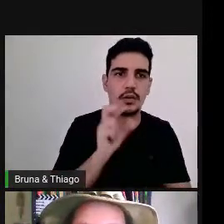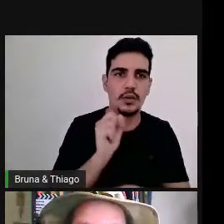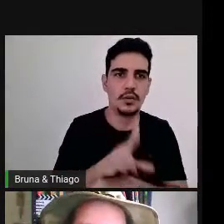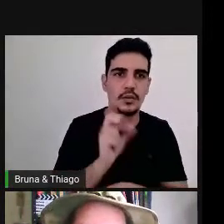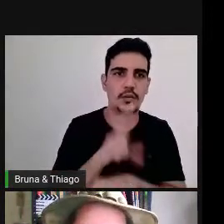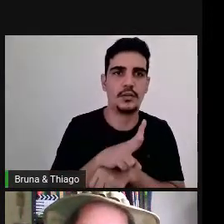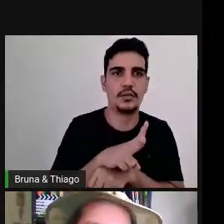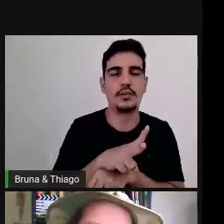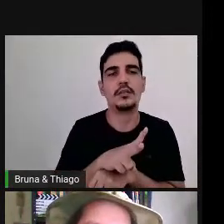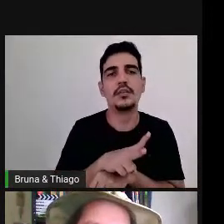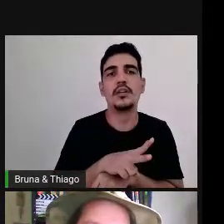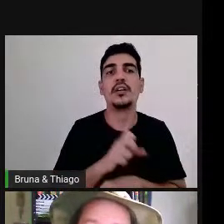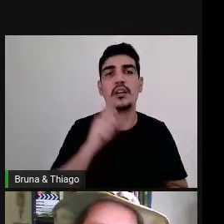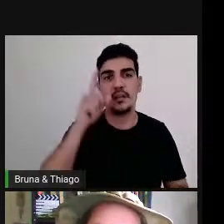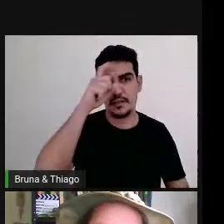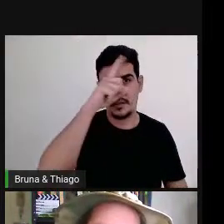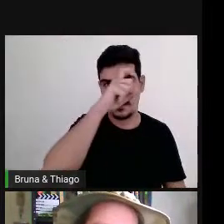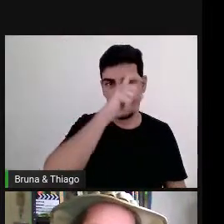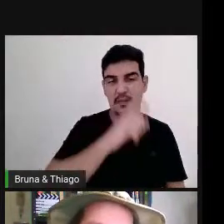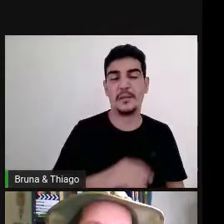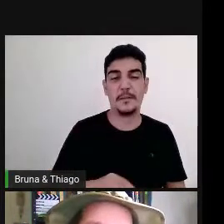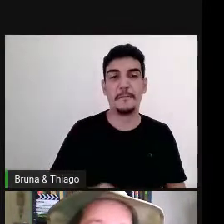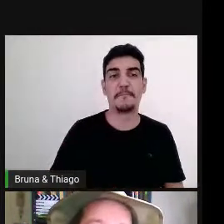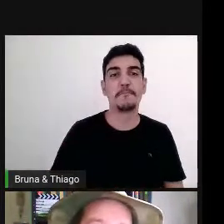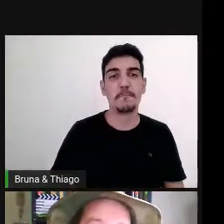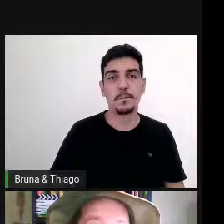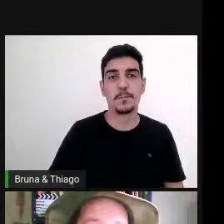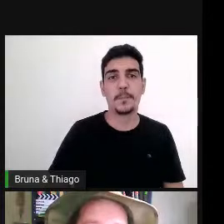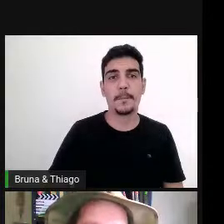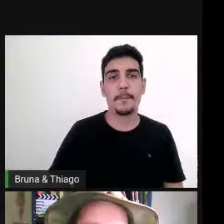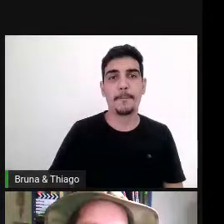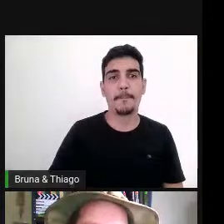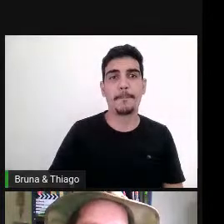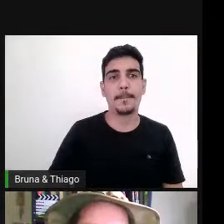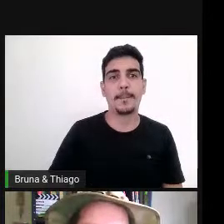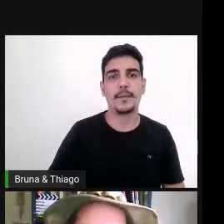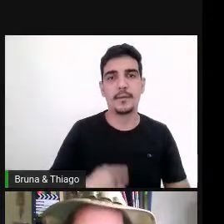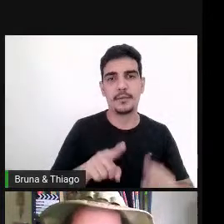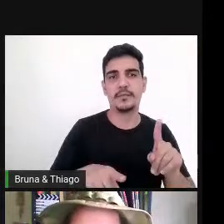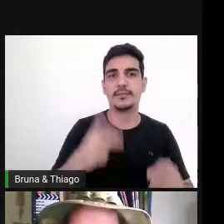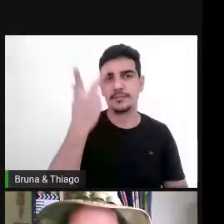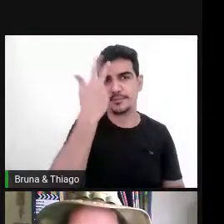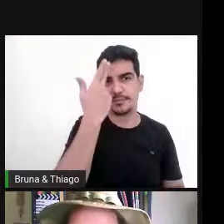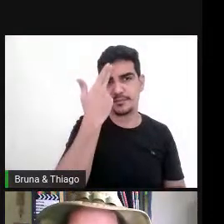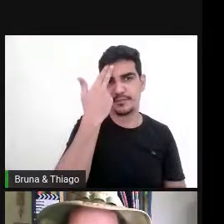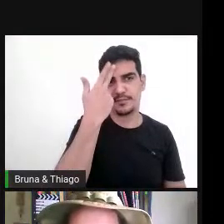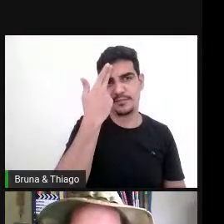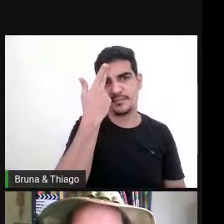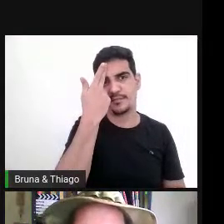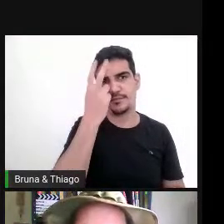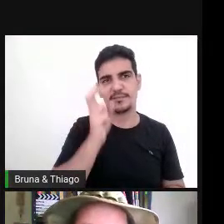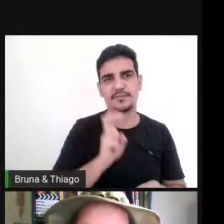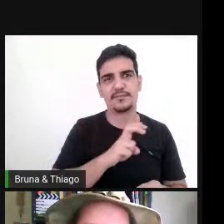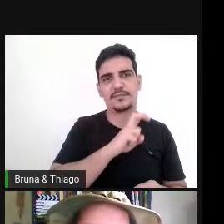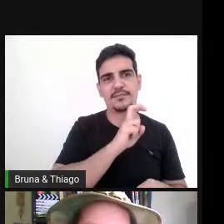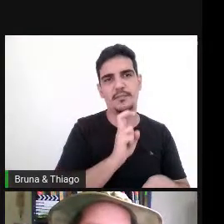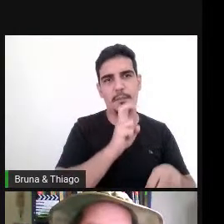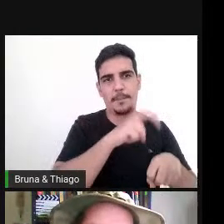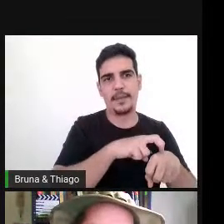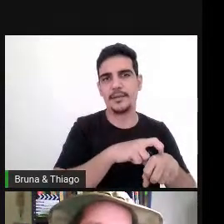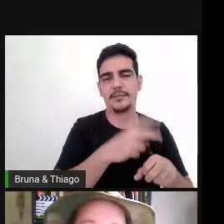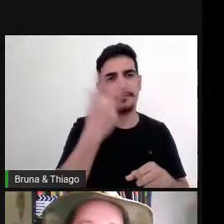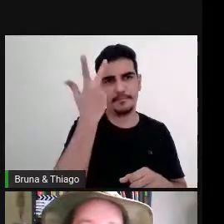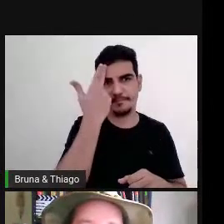bem, bem grave e pode matar. É um acidente meio que comum aqui no norte do Brasil. Novamente, então, essas